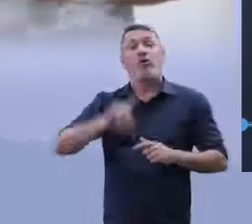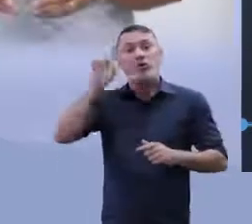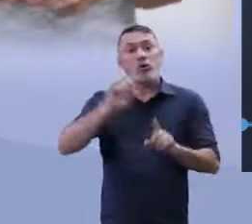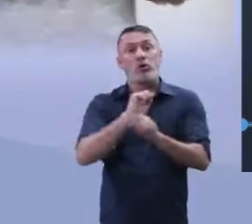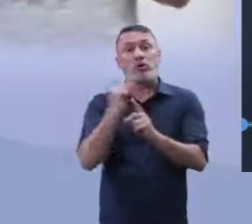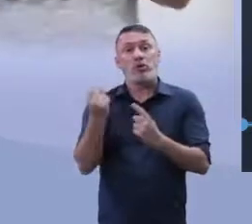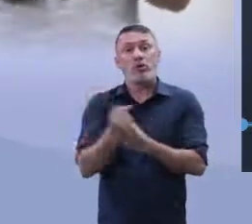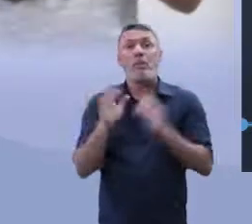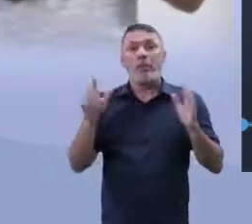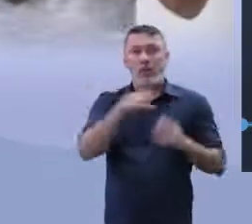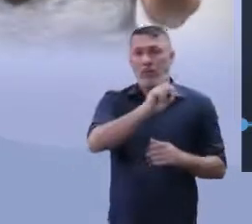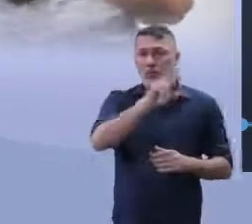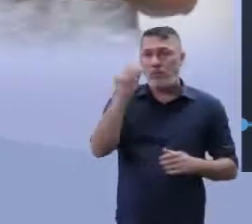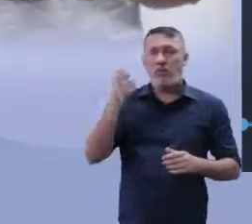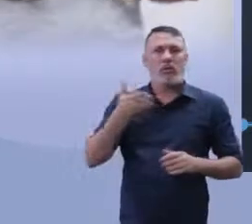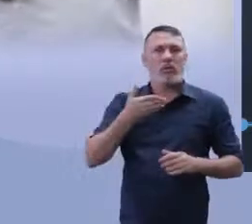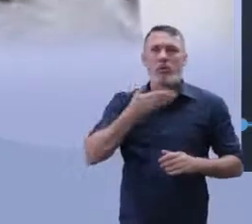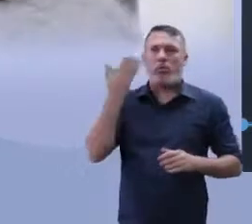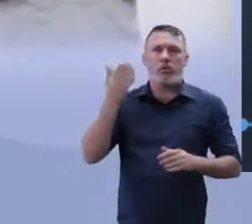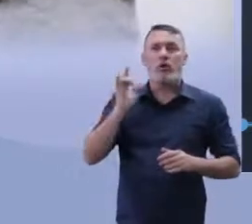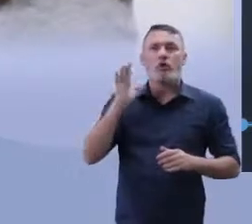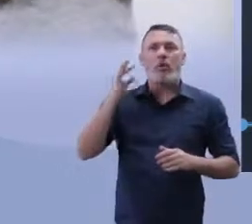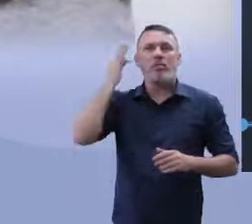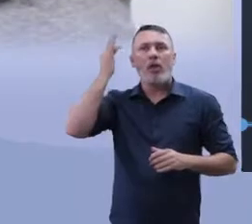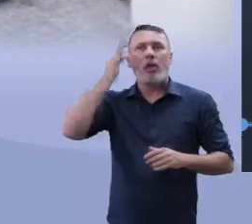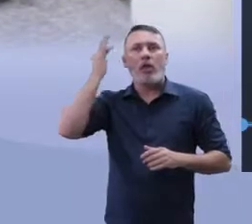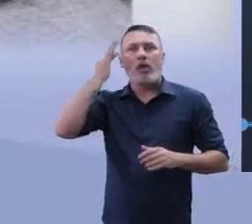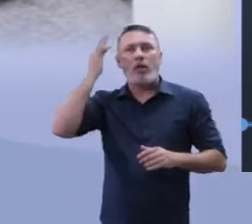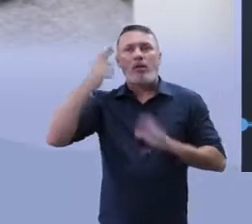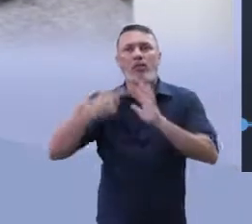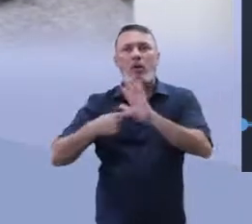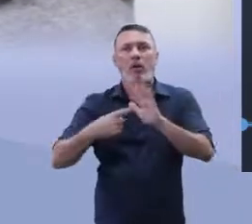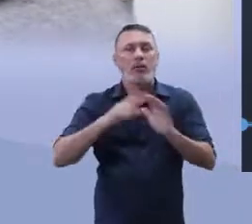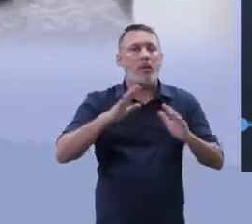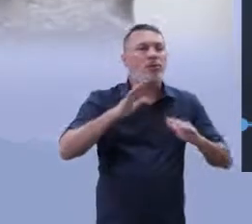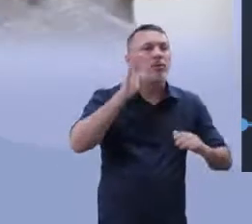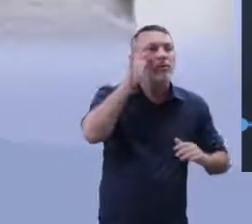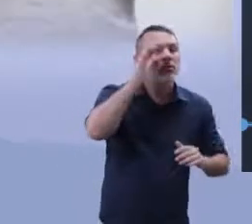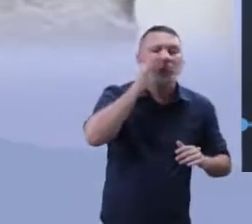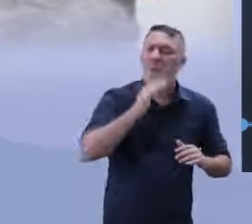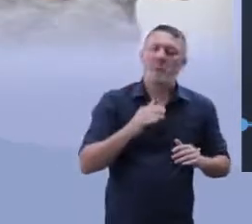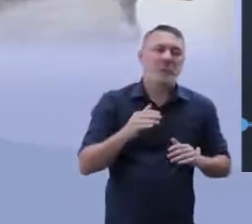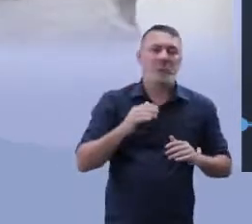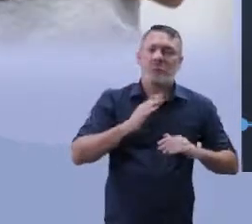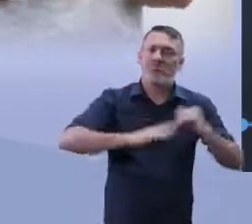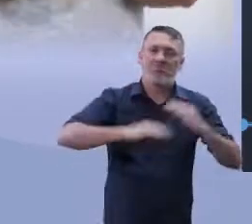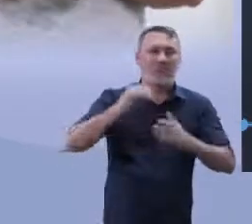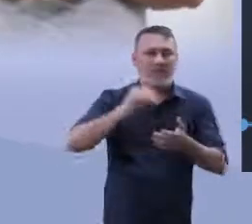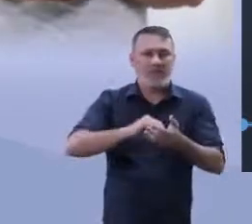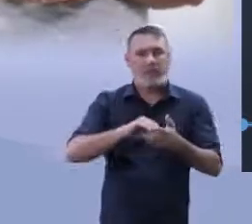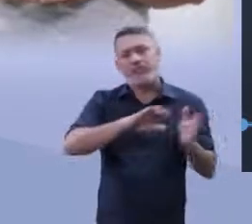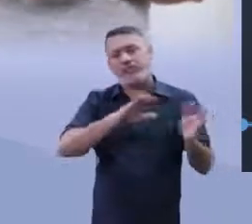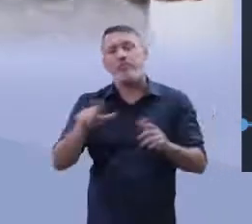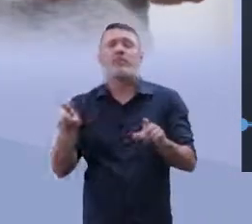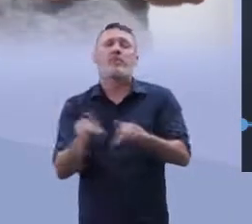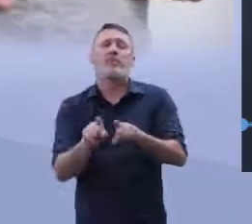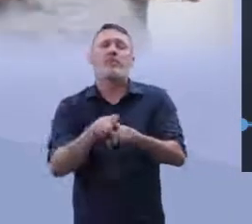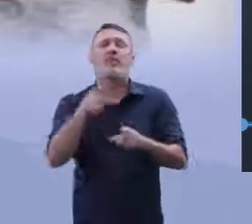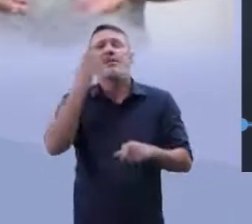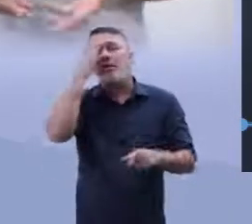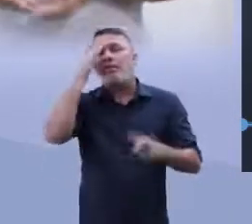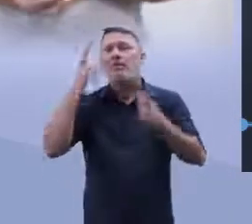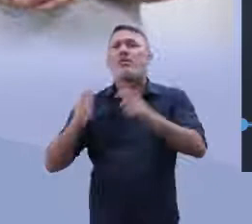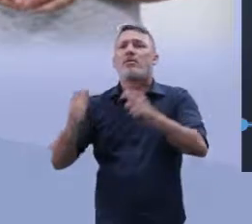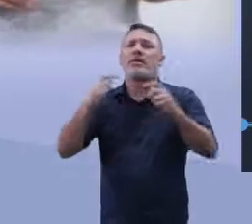E, infelizmente, esses direitos só estão na teoria e na prática elas não são eficazes ou inexistentes. E como que academias nas